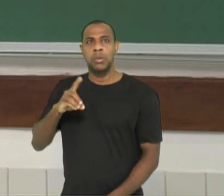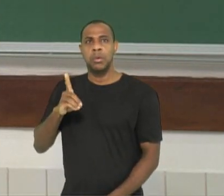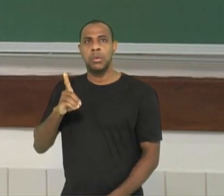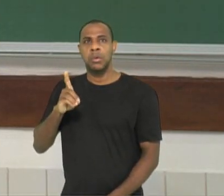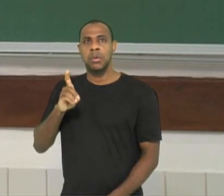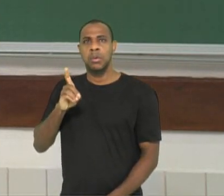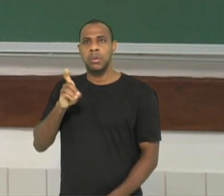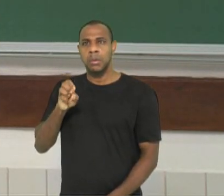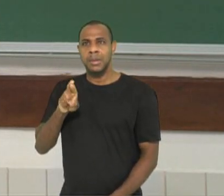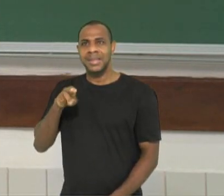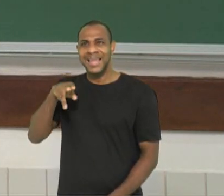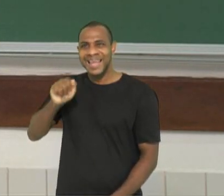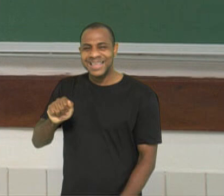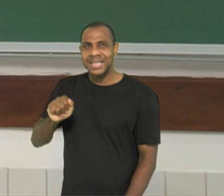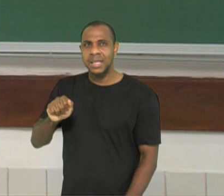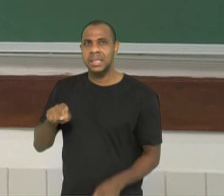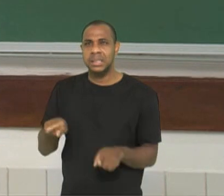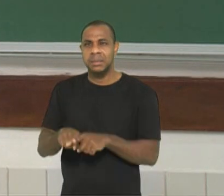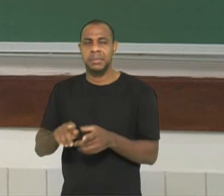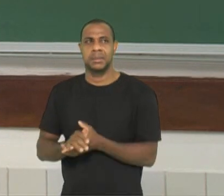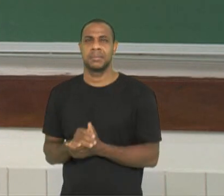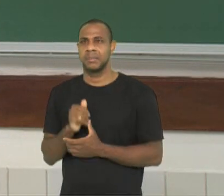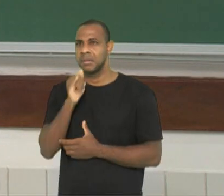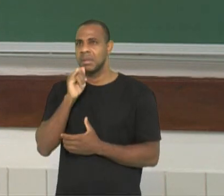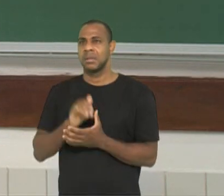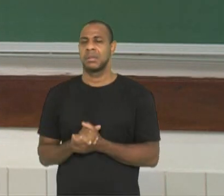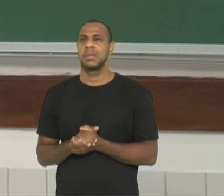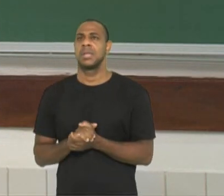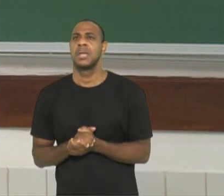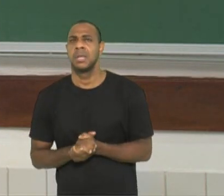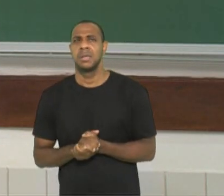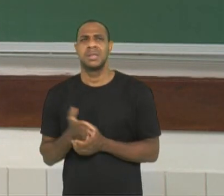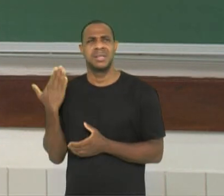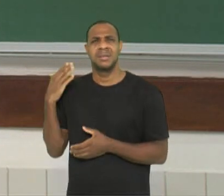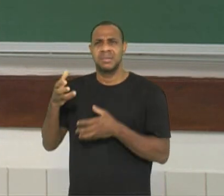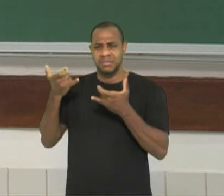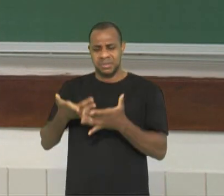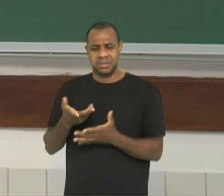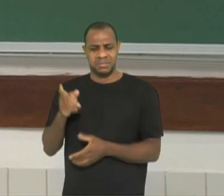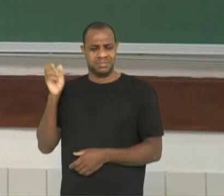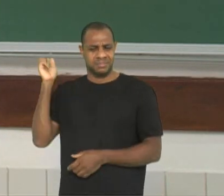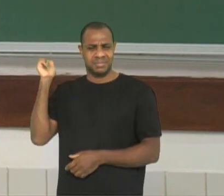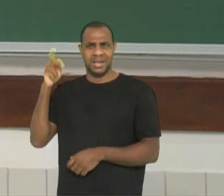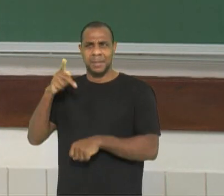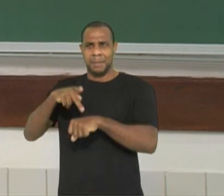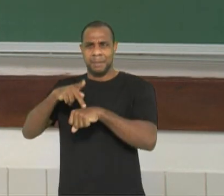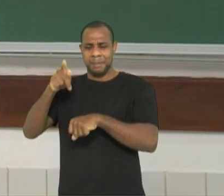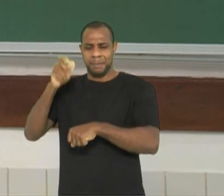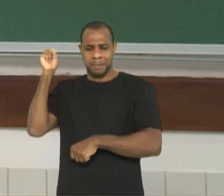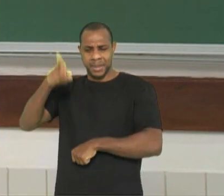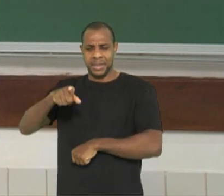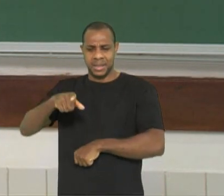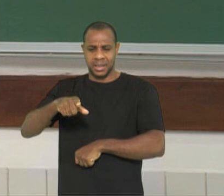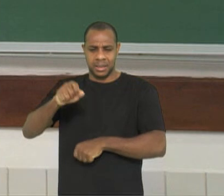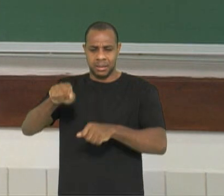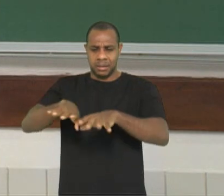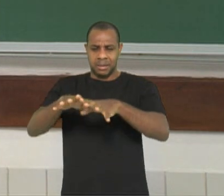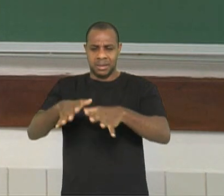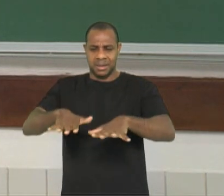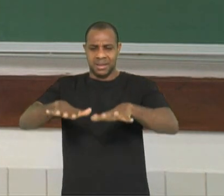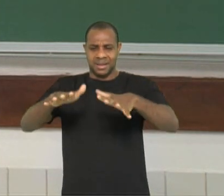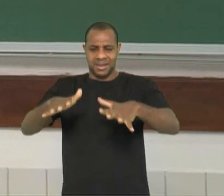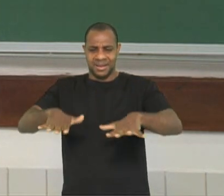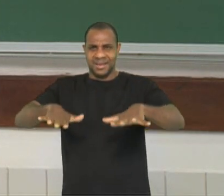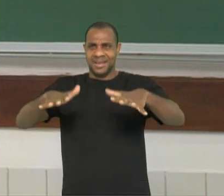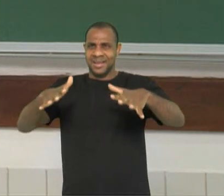você joga uma pedra, você joga essa pedra na água, a água ela faz uma onda, ele faz uma onda, uma outra onda. Então o tropicalismo significa que é